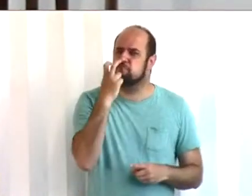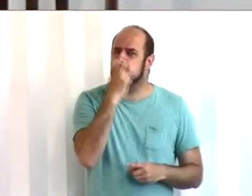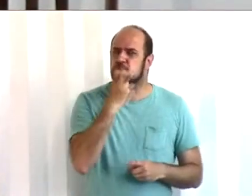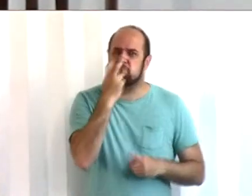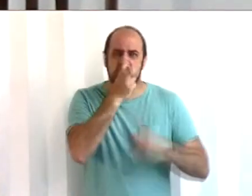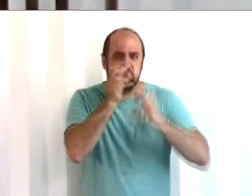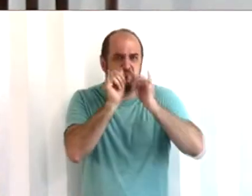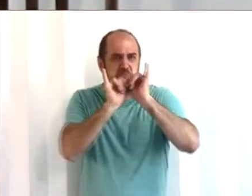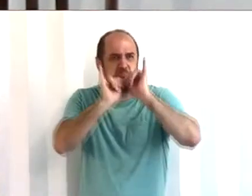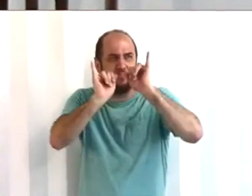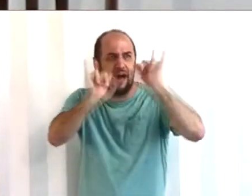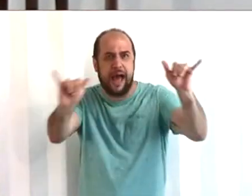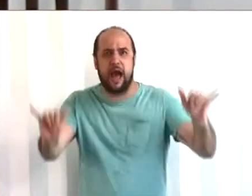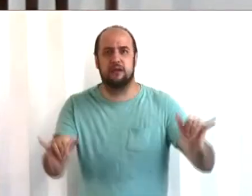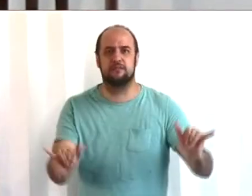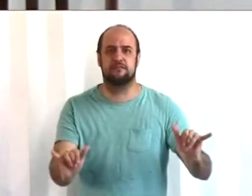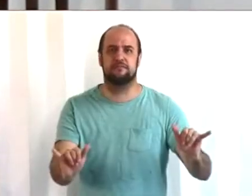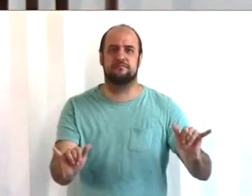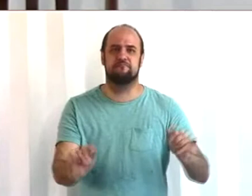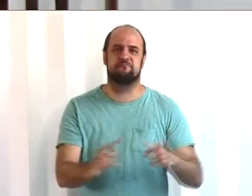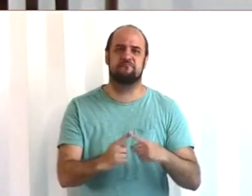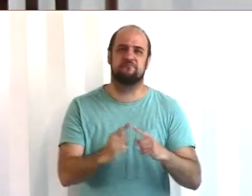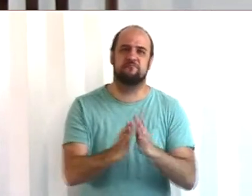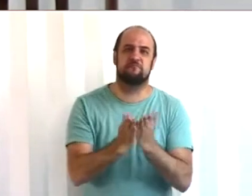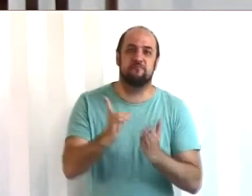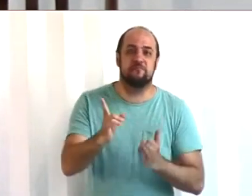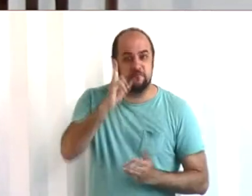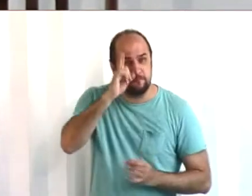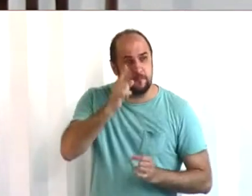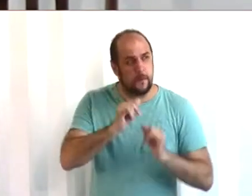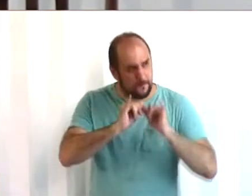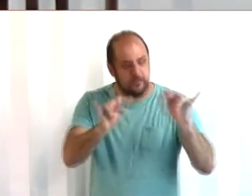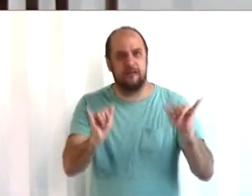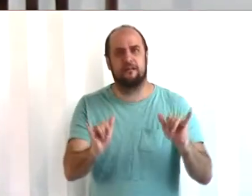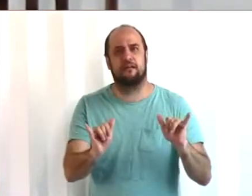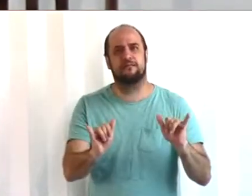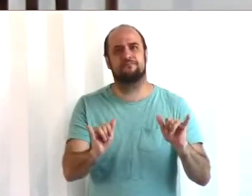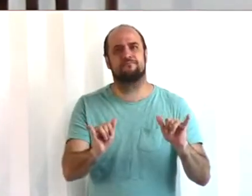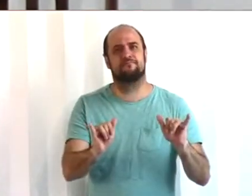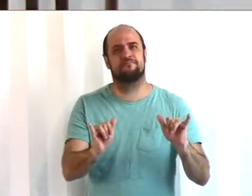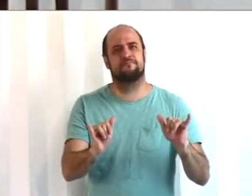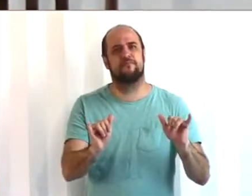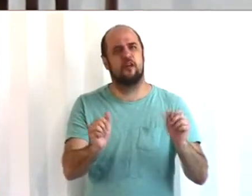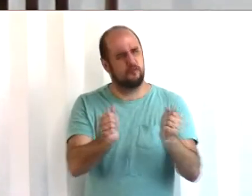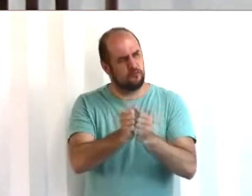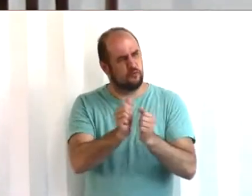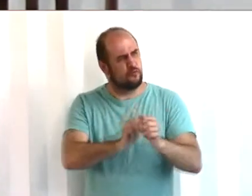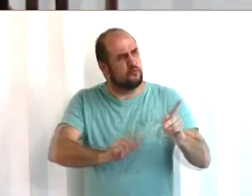que pregam, porque a palavra de Deus diz: pregado entre os gentios.